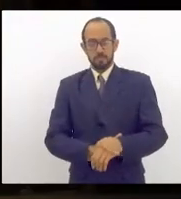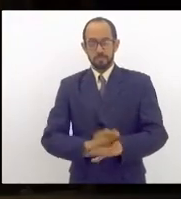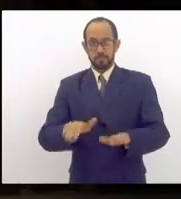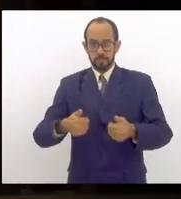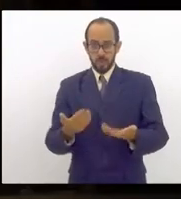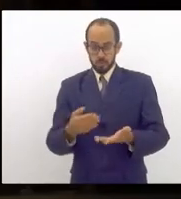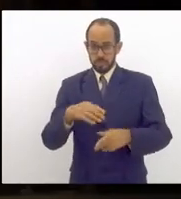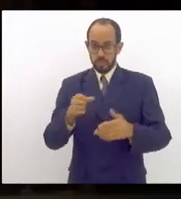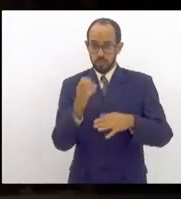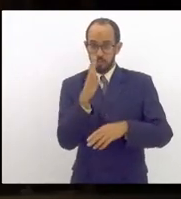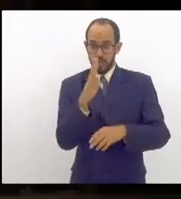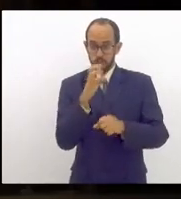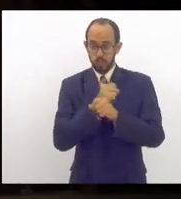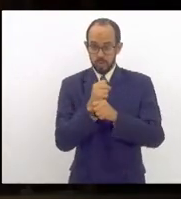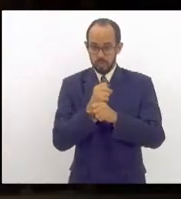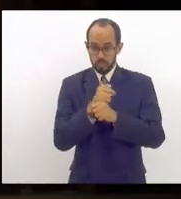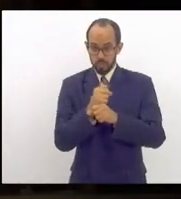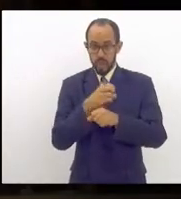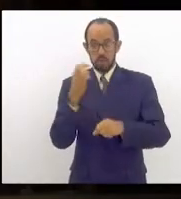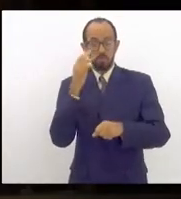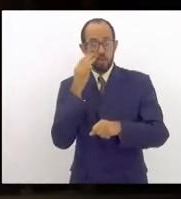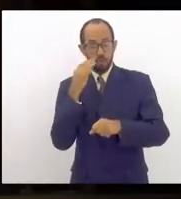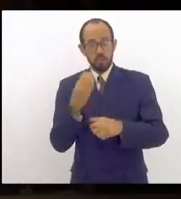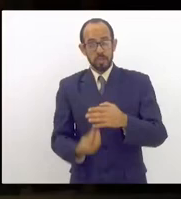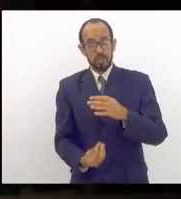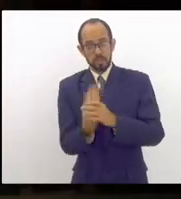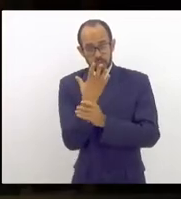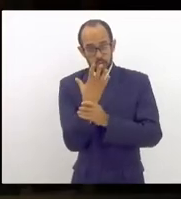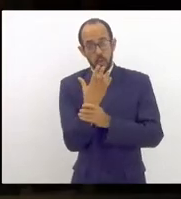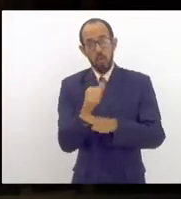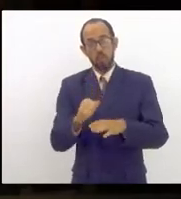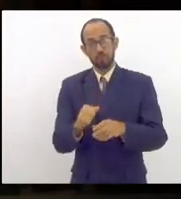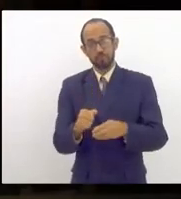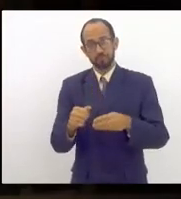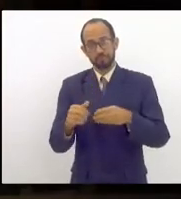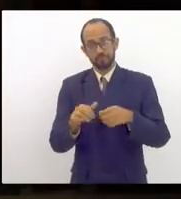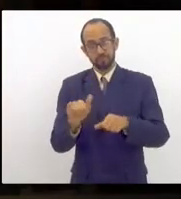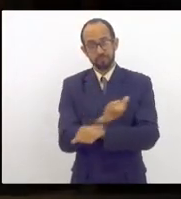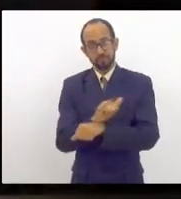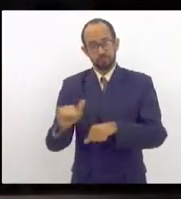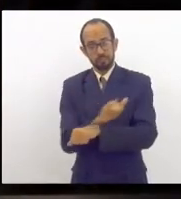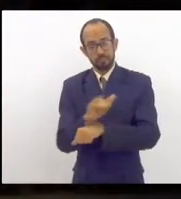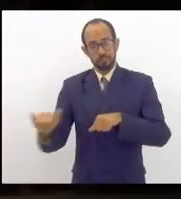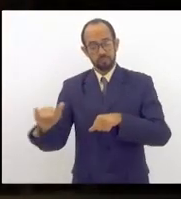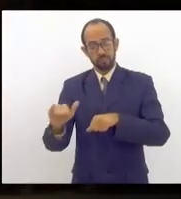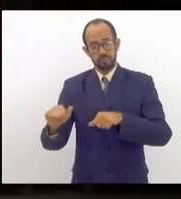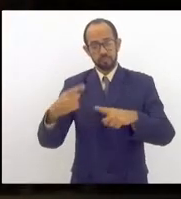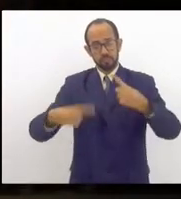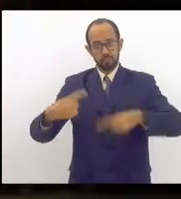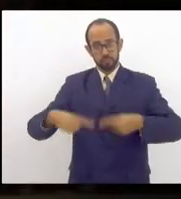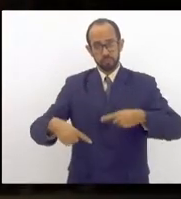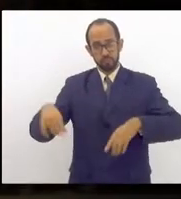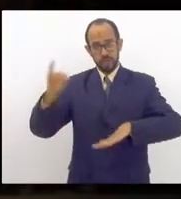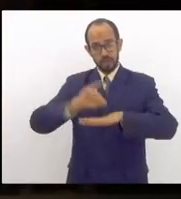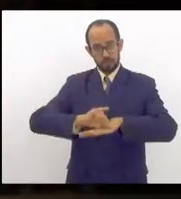ela não só construiu produziu artículo política na capital e para fora da capital e a Mônica ela